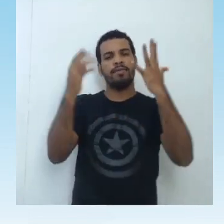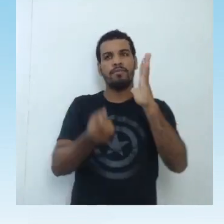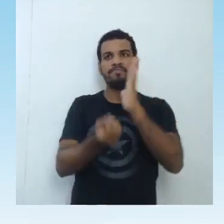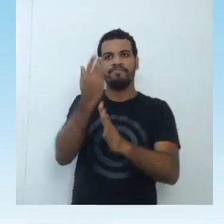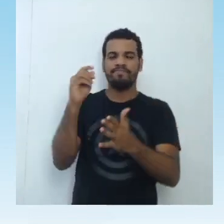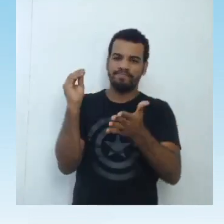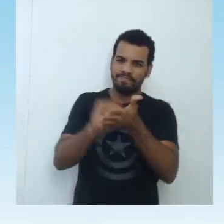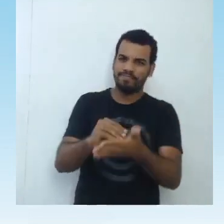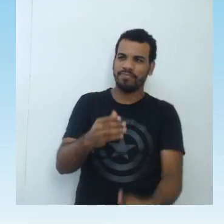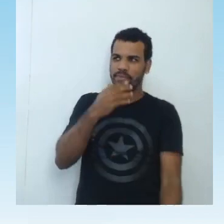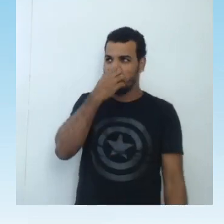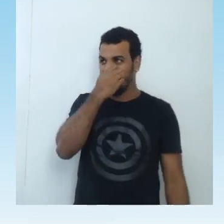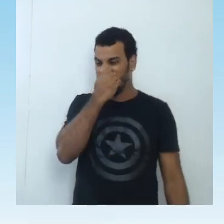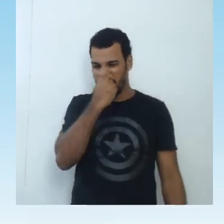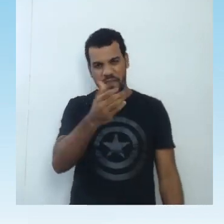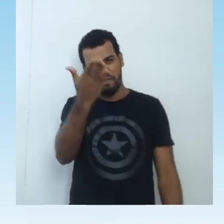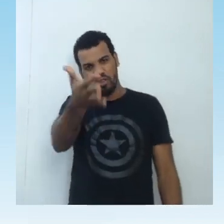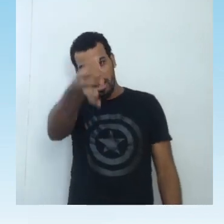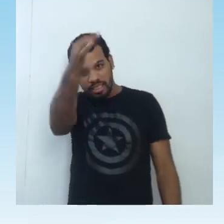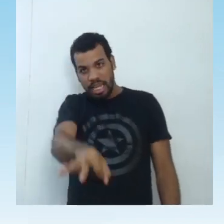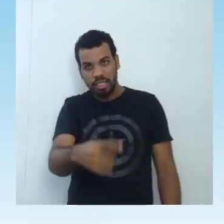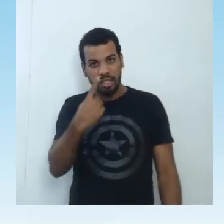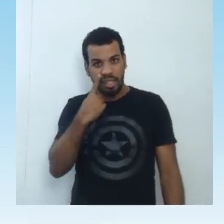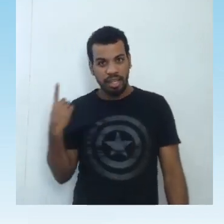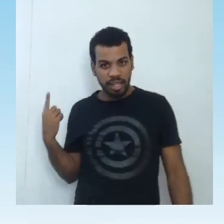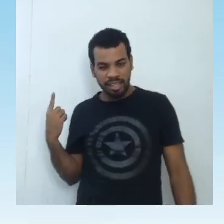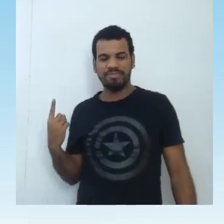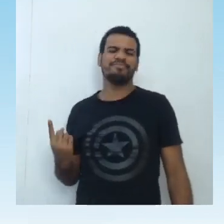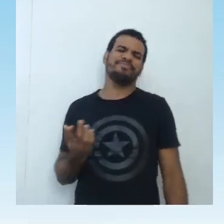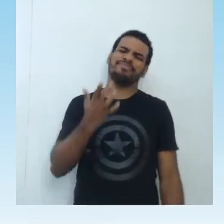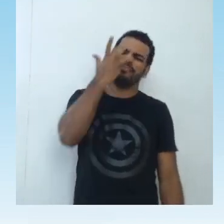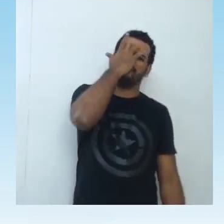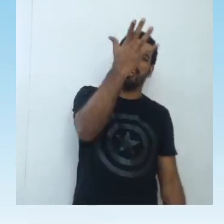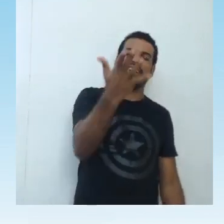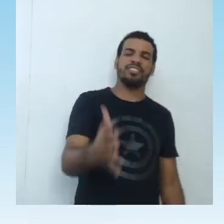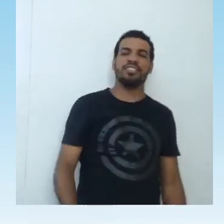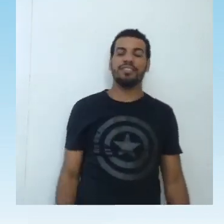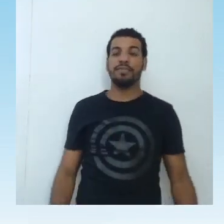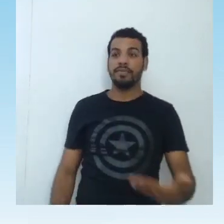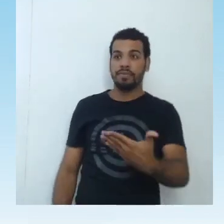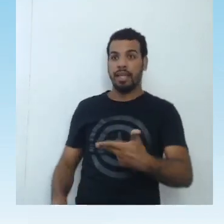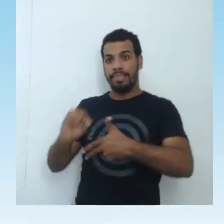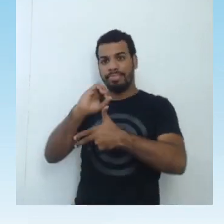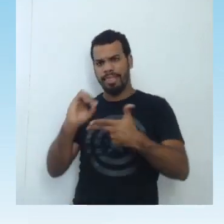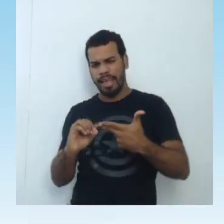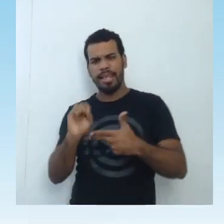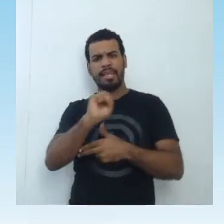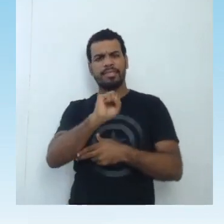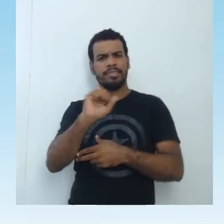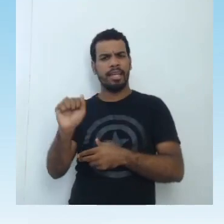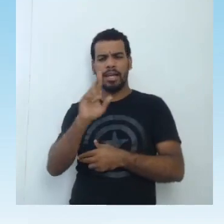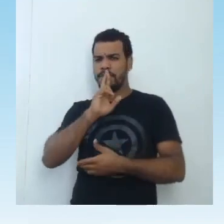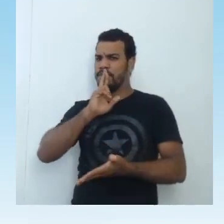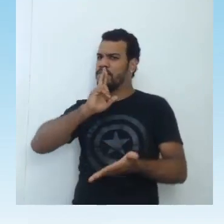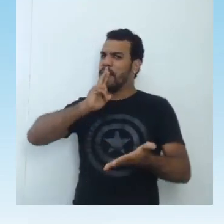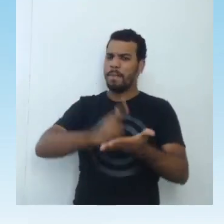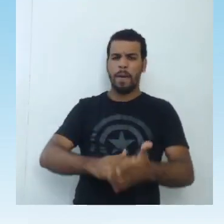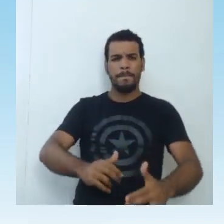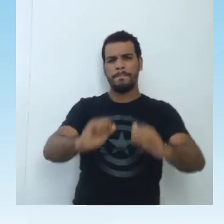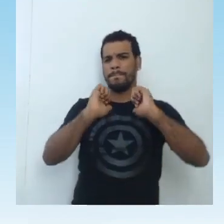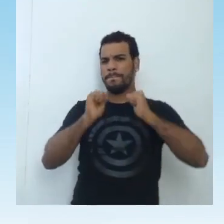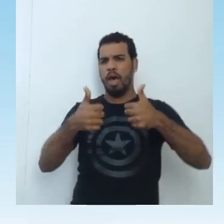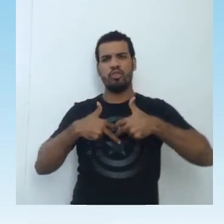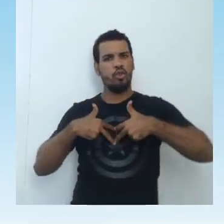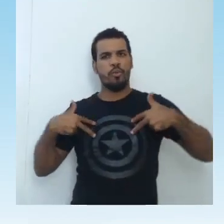elaborou essa questão e parabéns para você que, se pegar uma questão como essa no Enem, se pegar uma questão como essa no SSA, consegue responder de